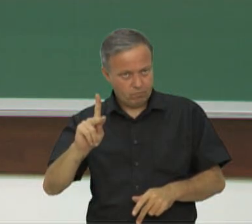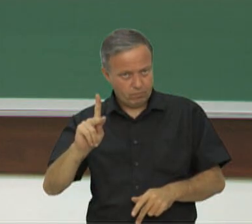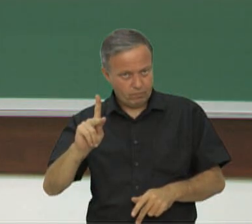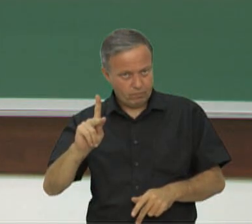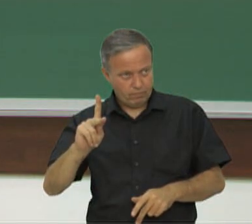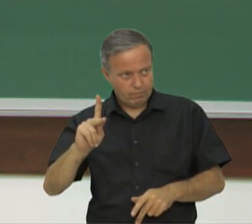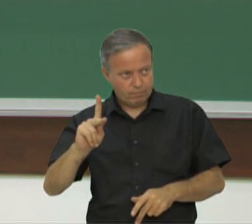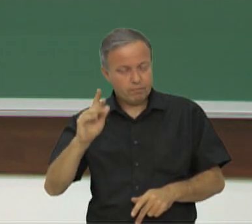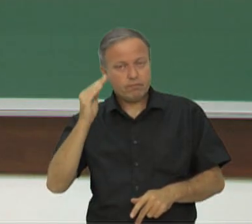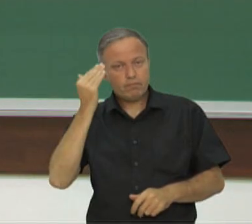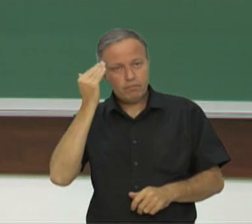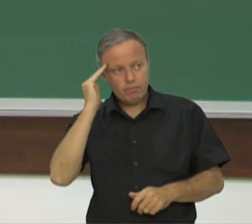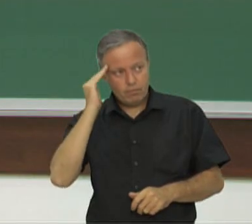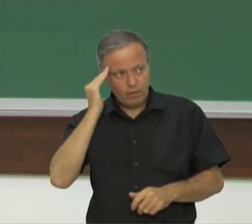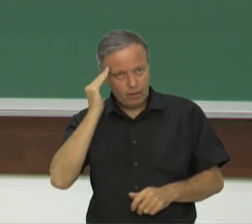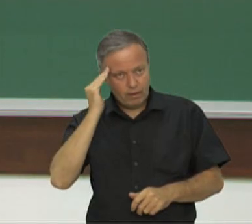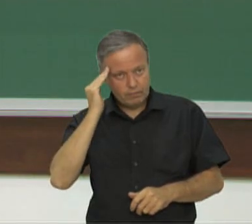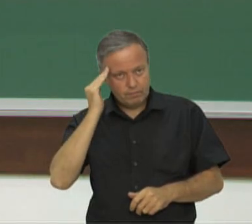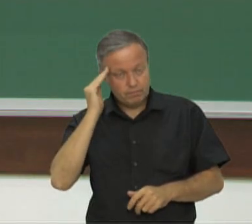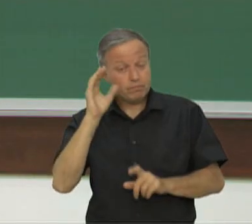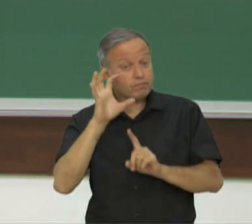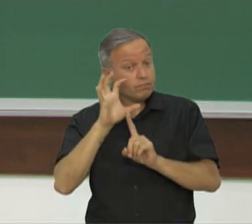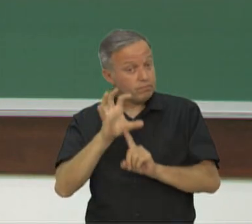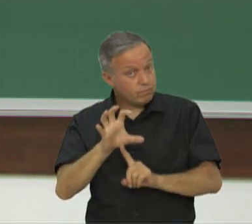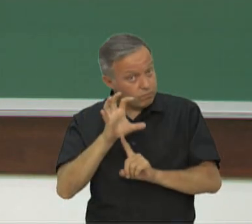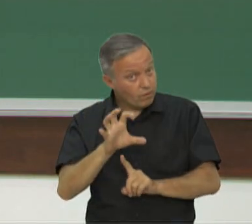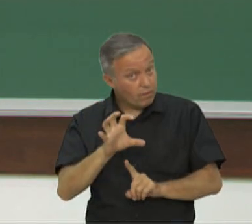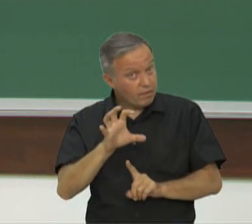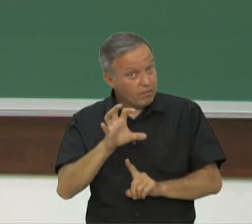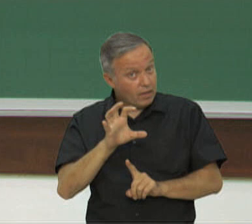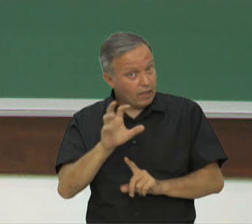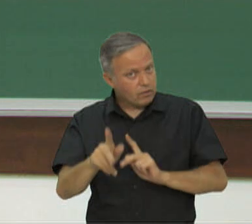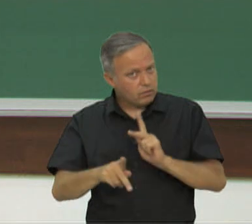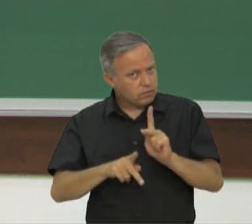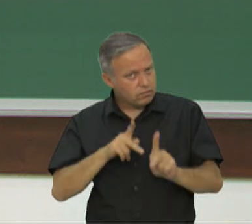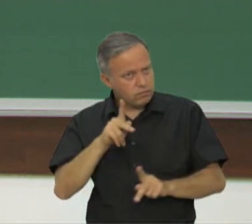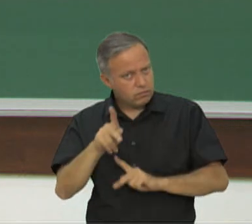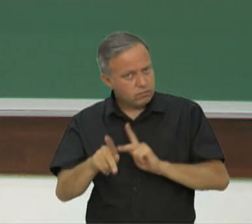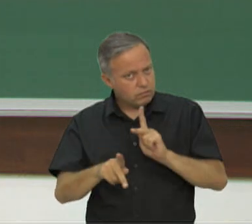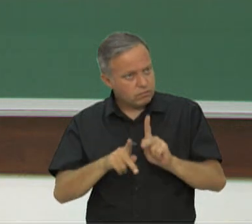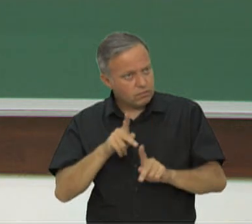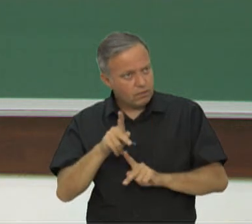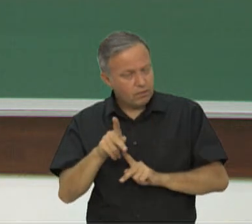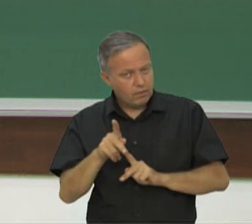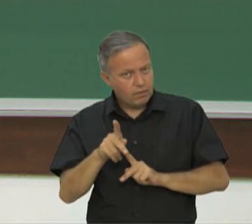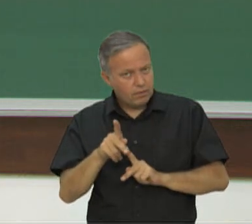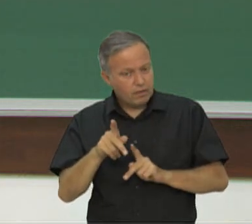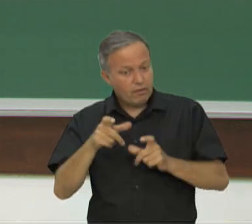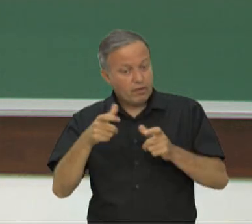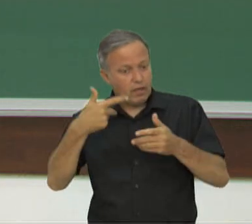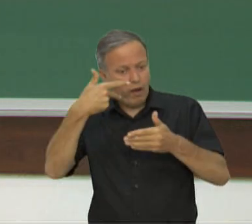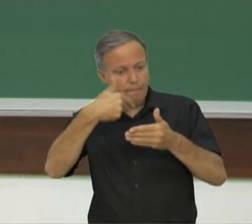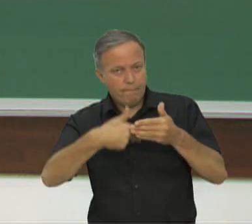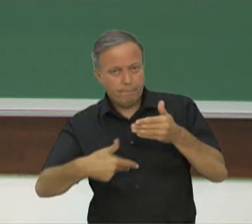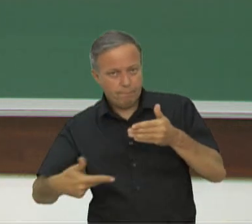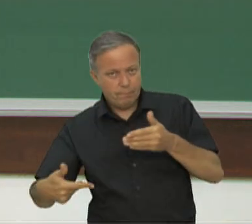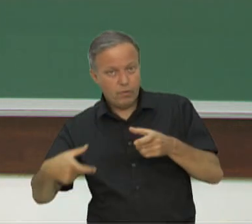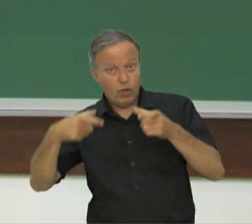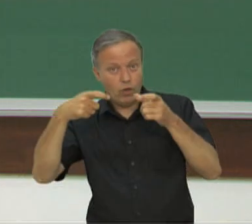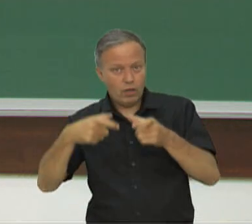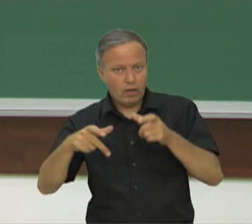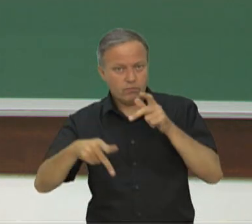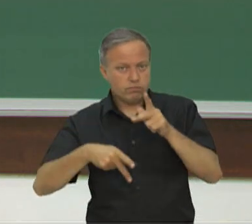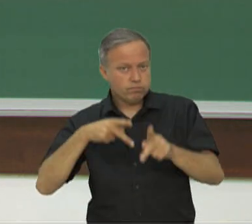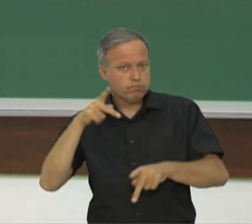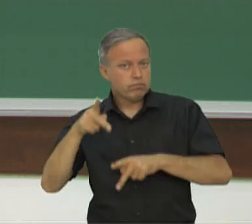essa colocação da intervenção urbana, né? Que é uma arte feita em um espaço público, né? Onde